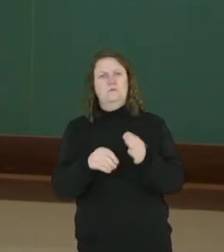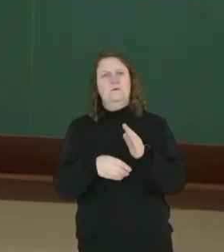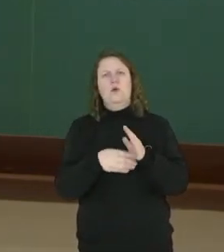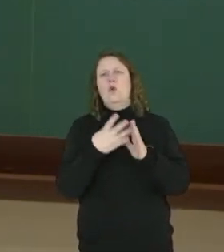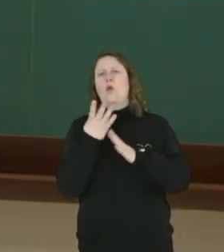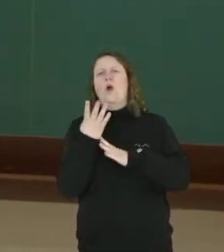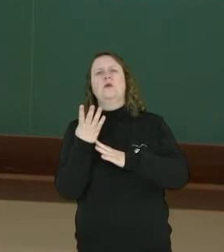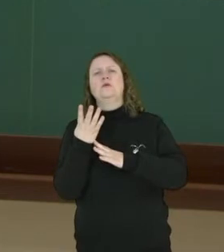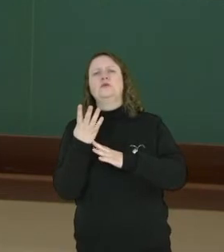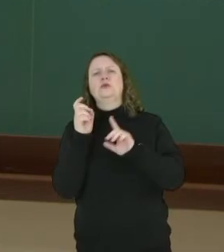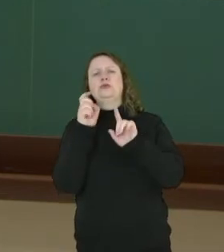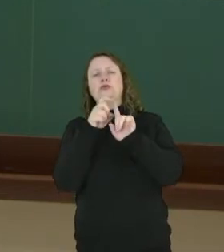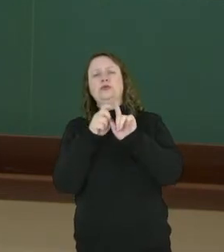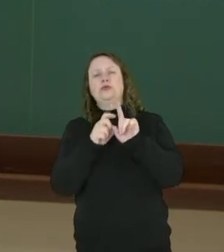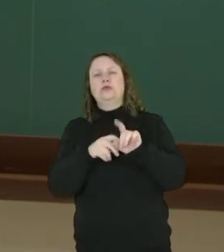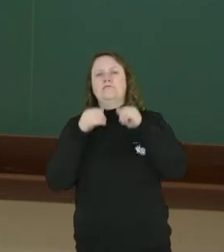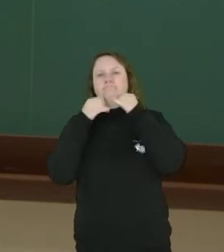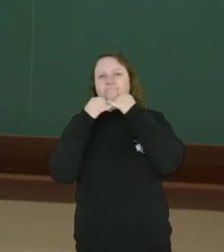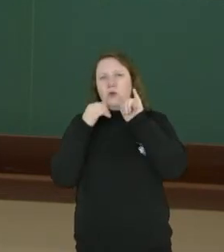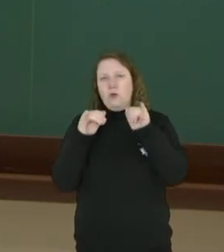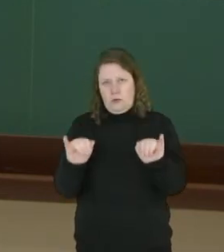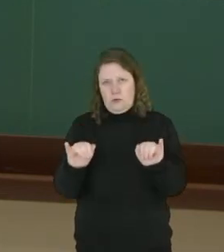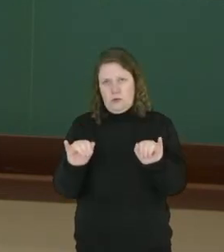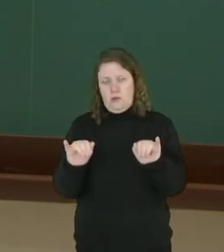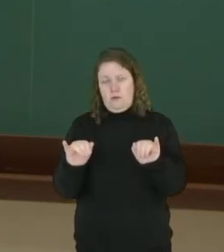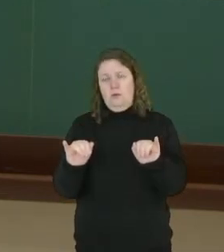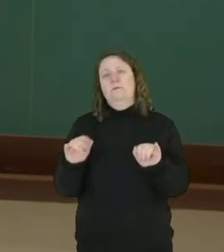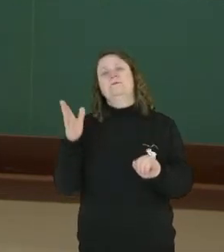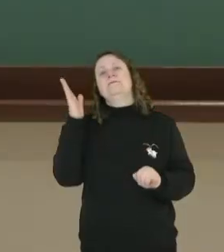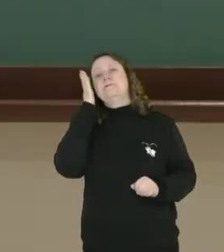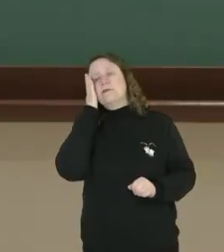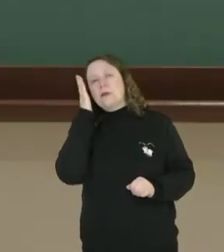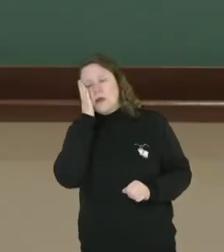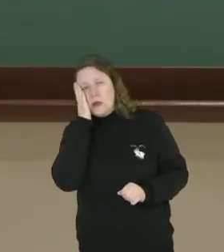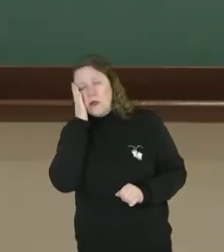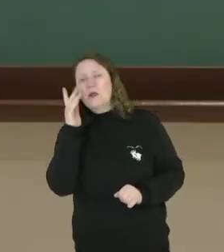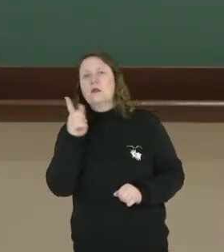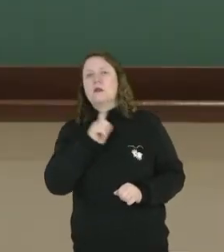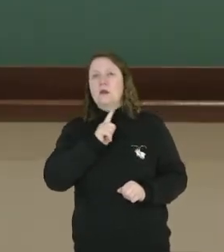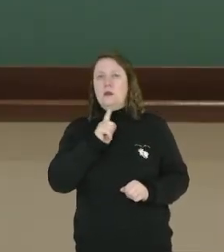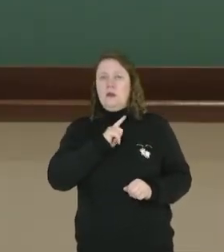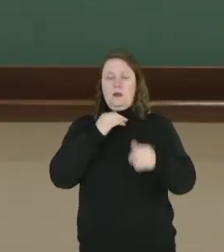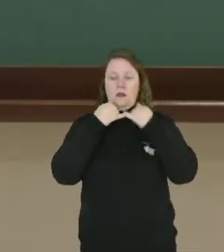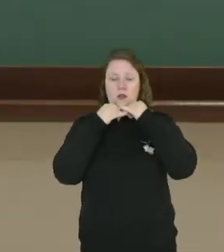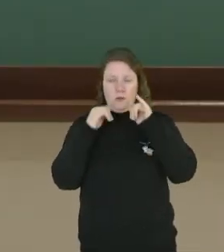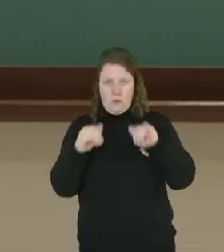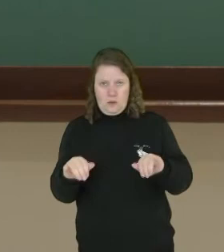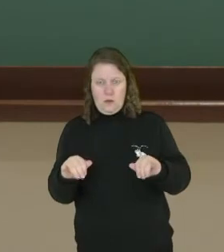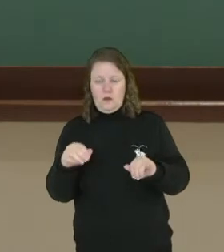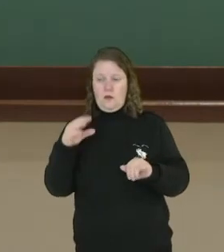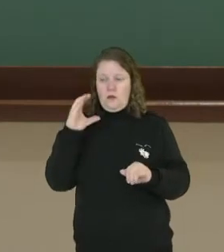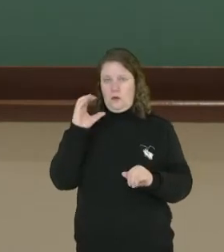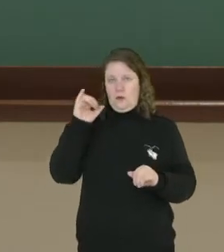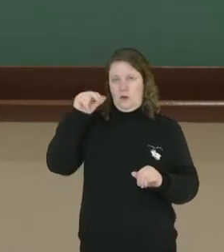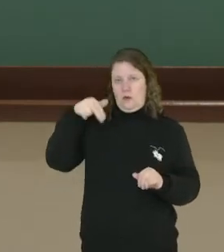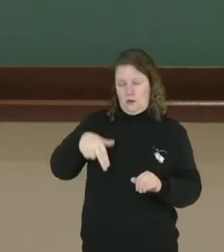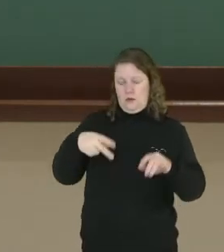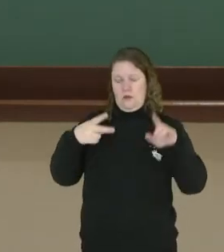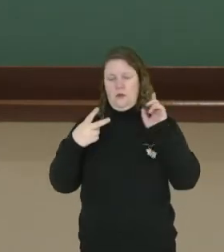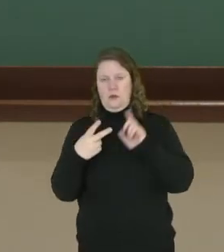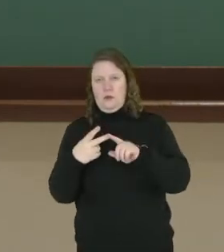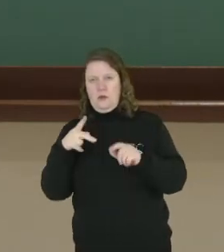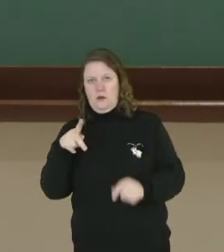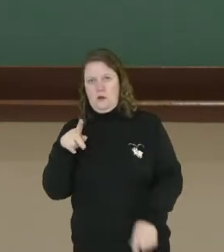energia envolvida nesse processo. Eu sei que energia mecânica, ela é energia cinética e energia potencial,